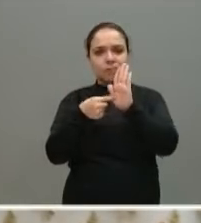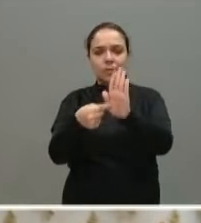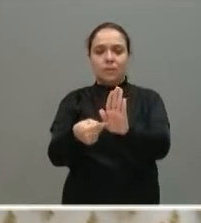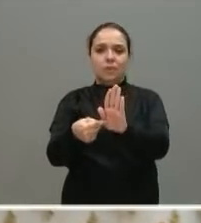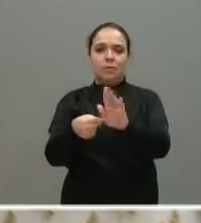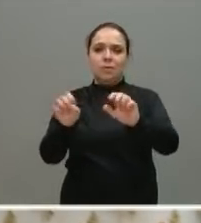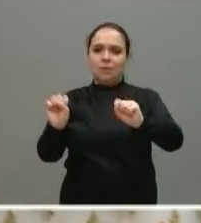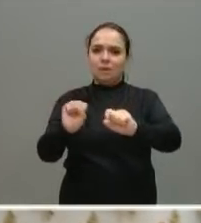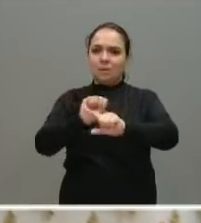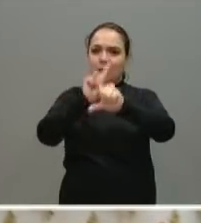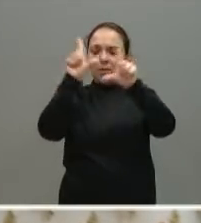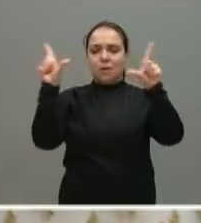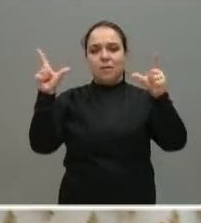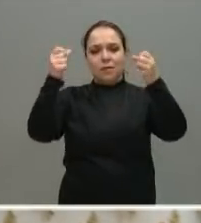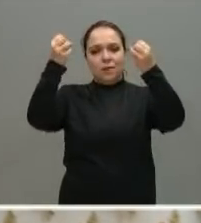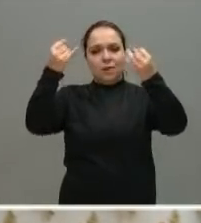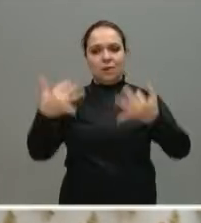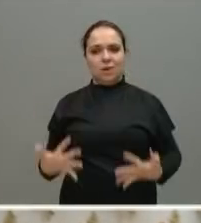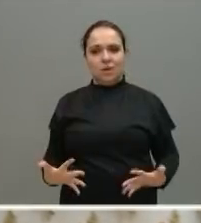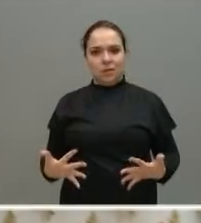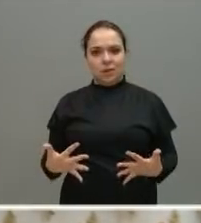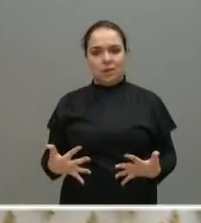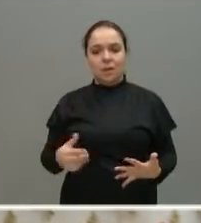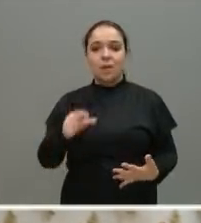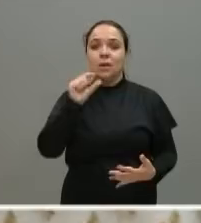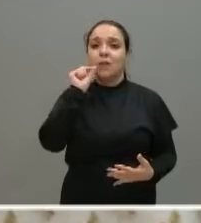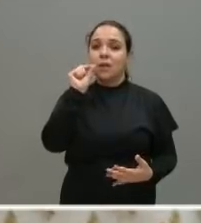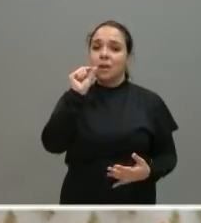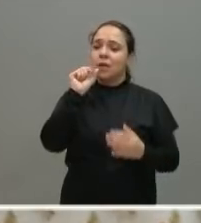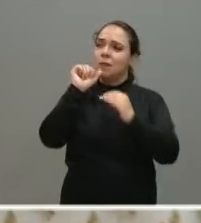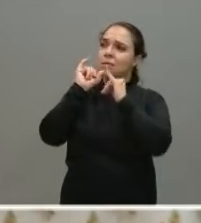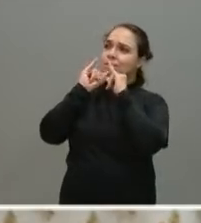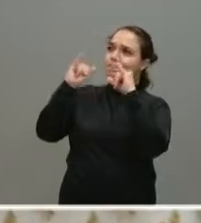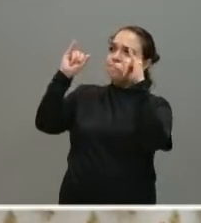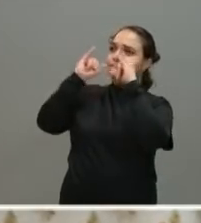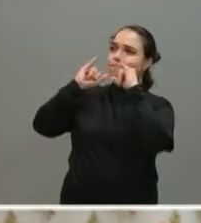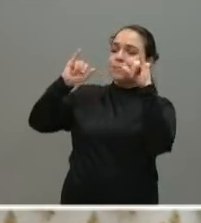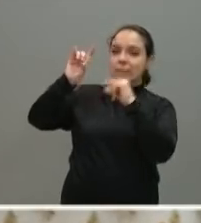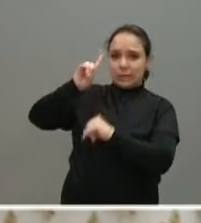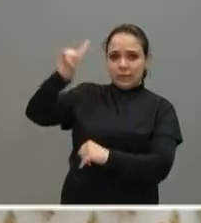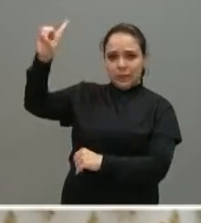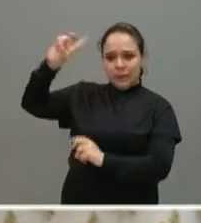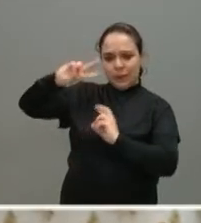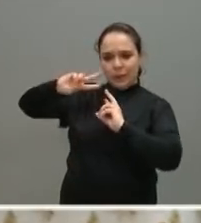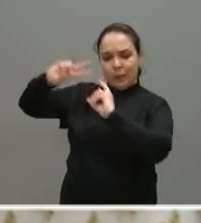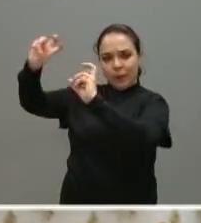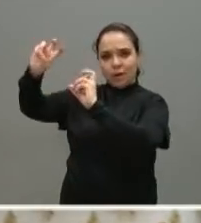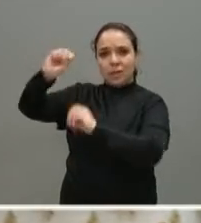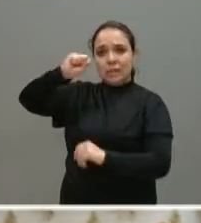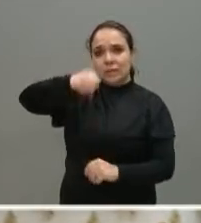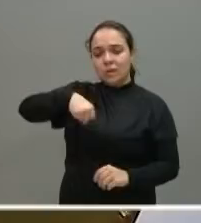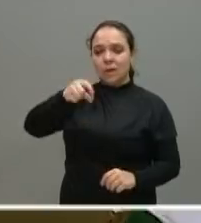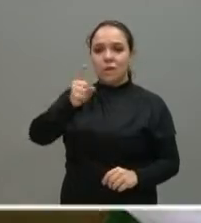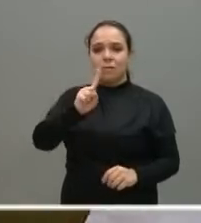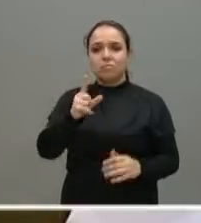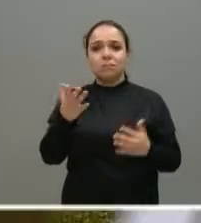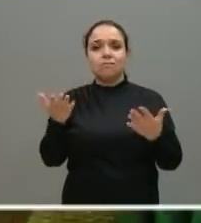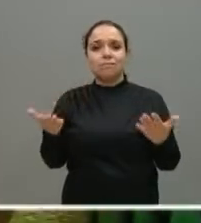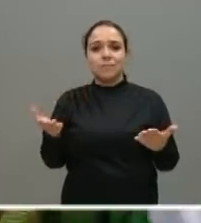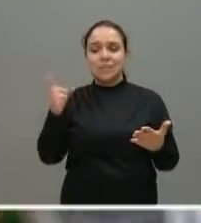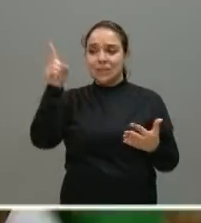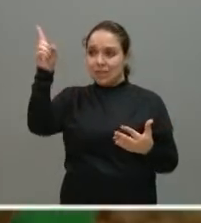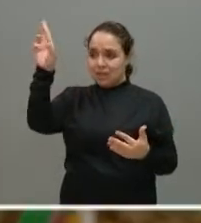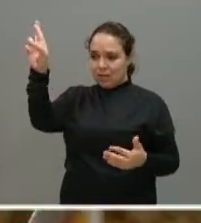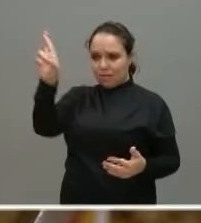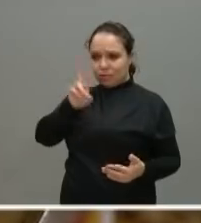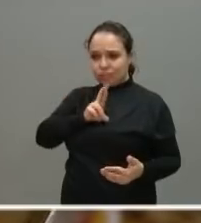sobre ser ouvido por Deus, atendido por Deus, sobre ser justificado